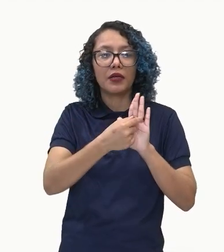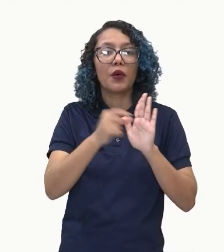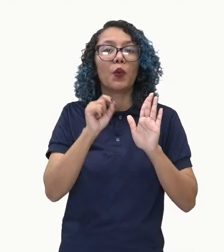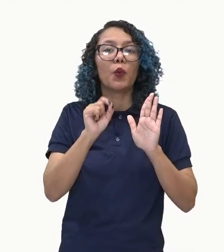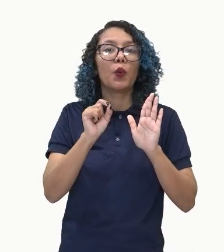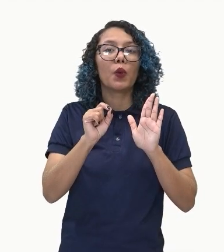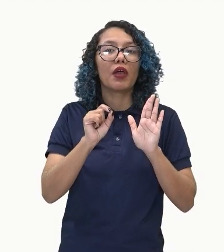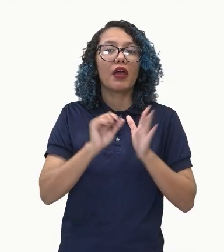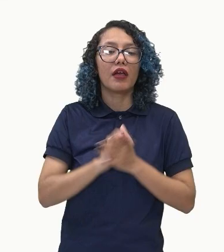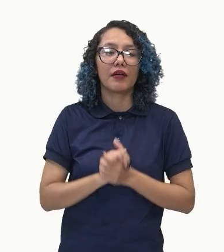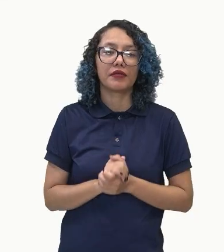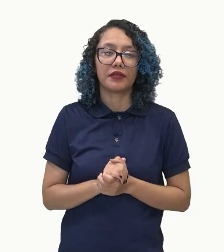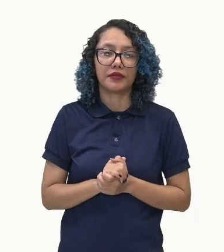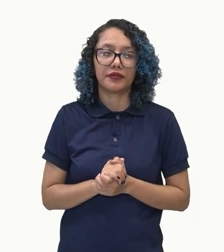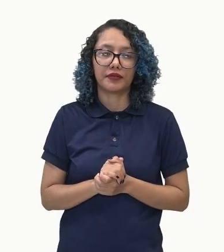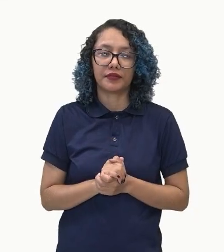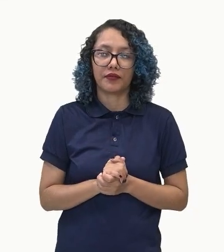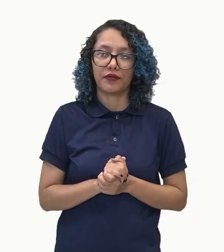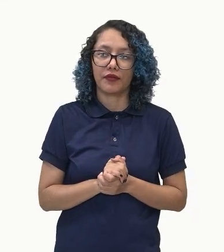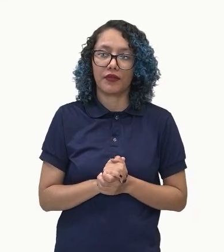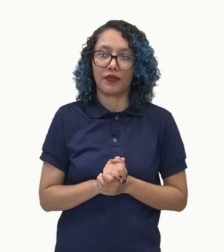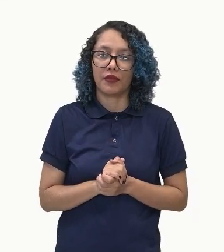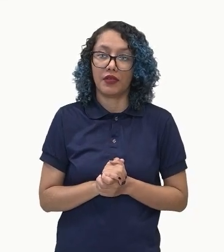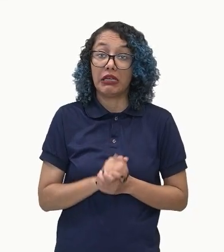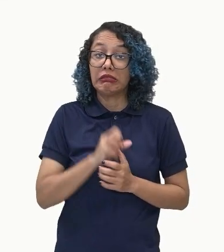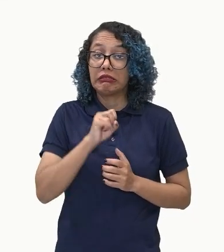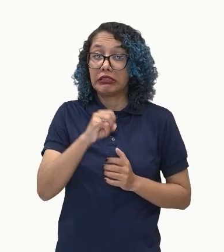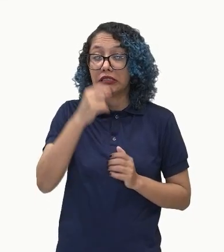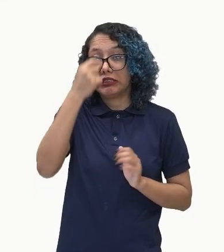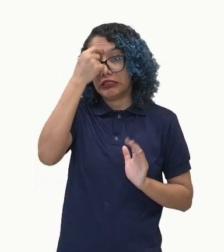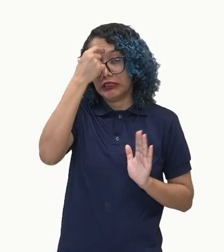is fair and safe. Se a inteligência artificial